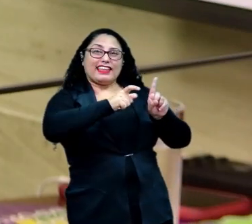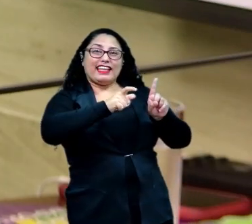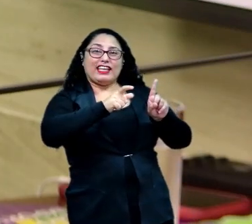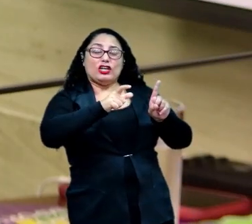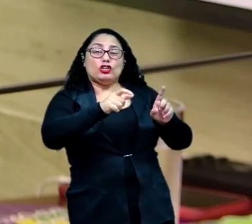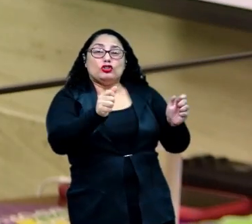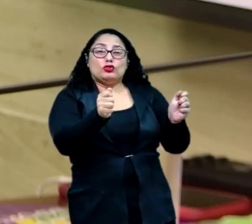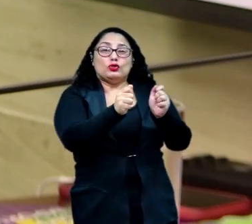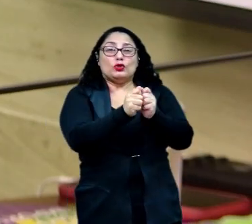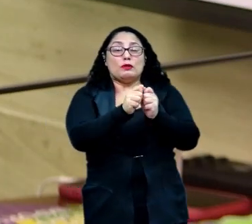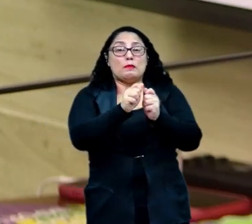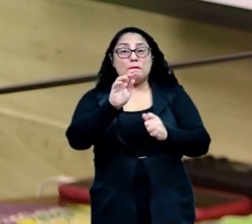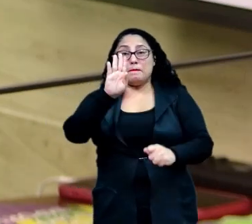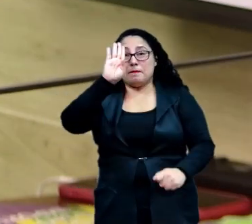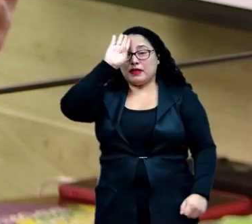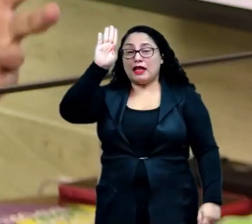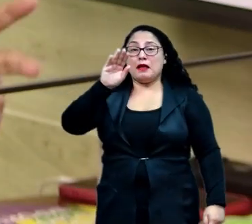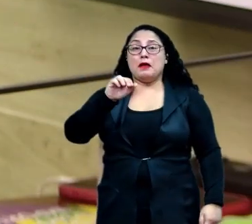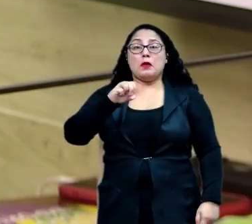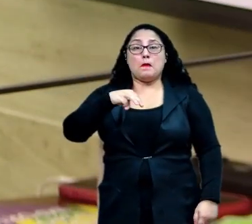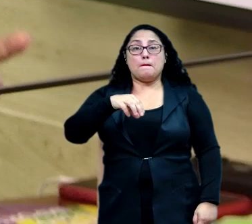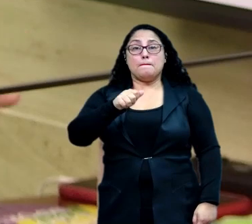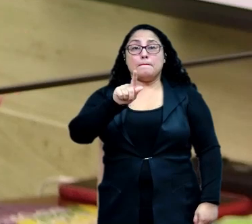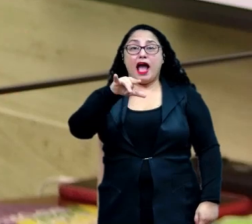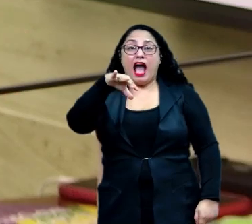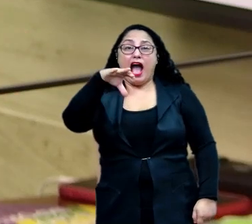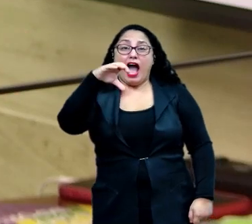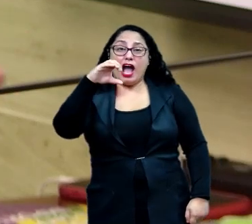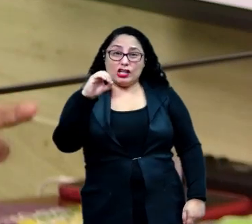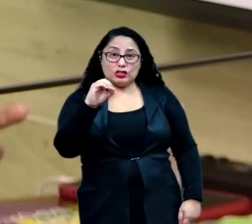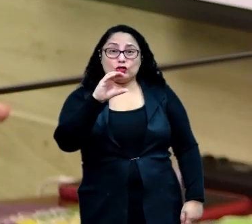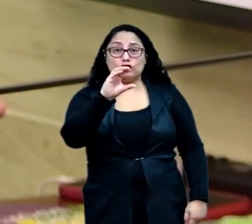Oz. Ela era cantora,